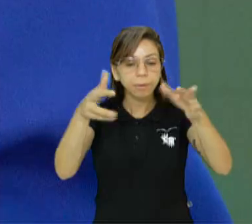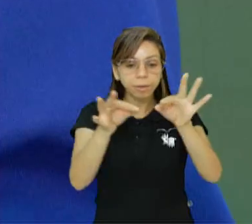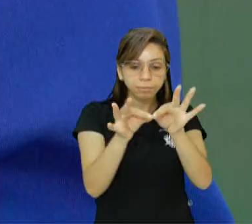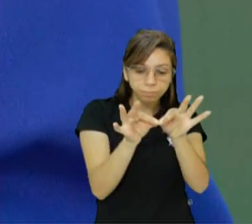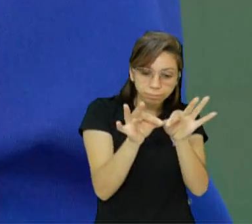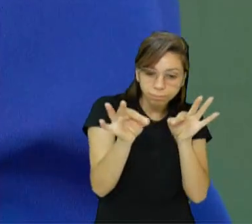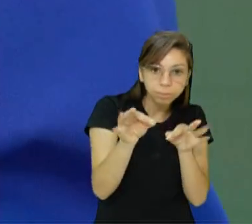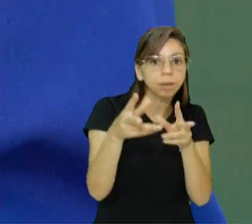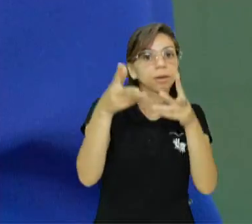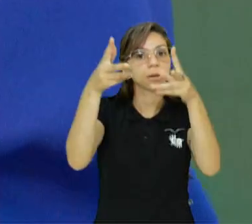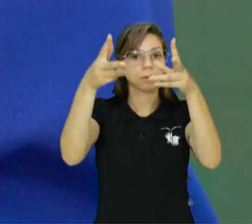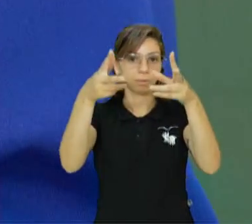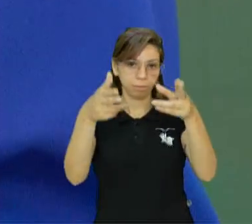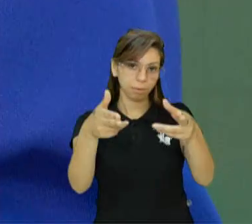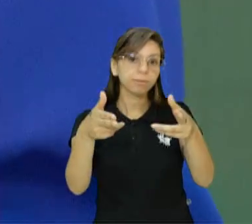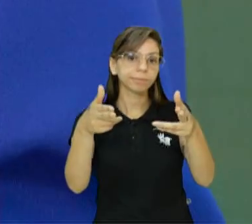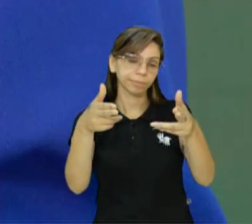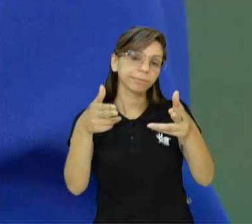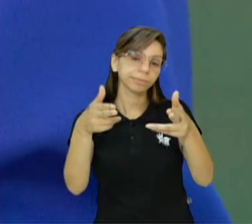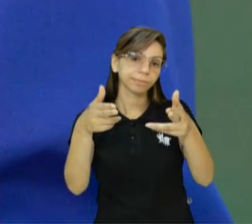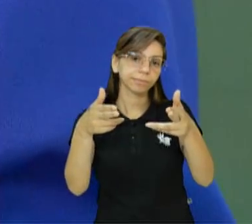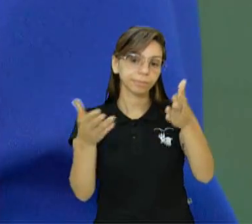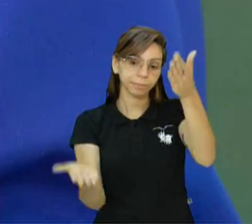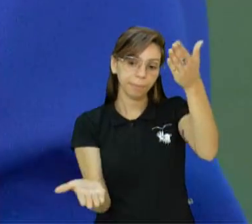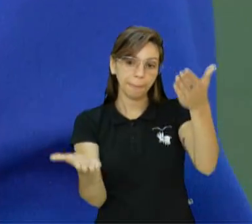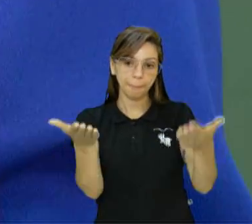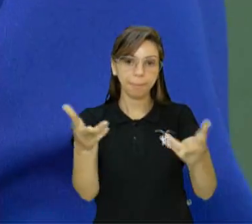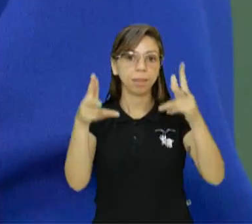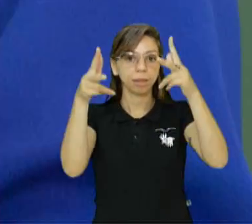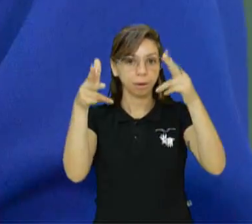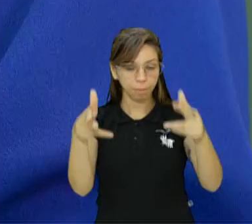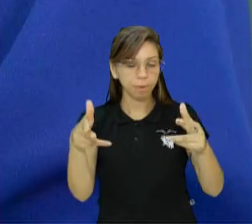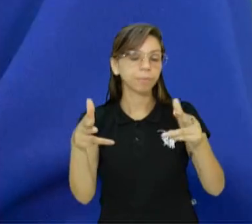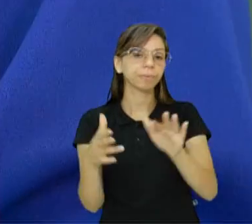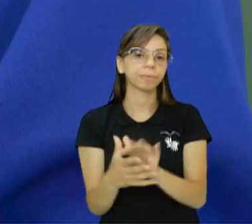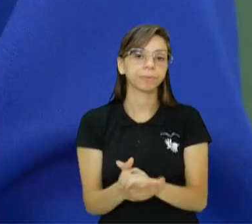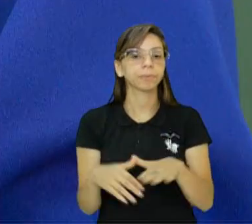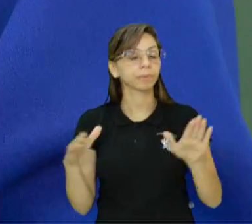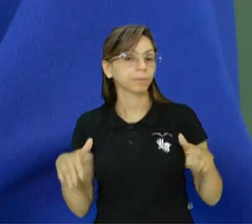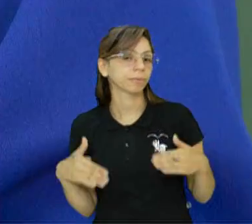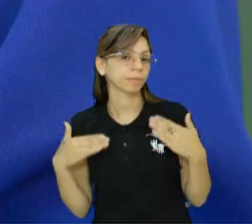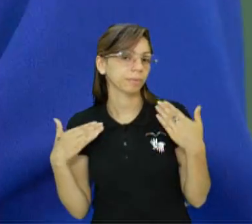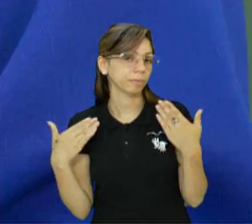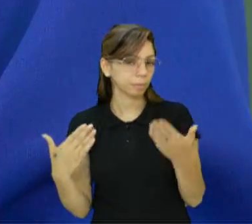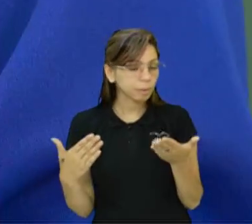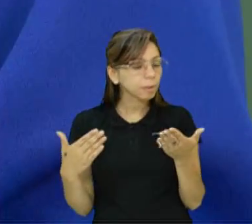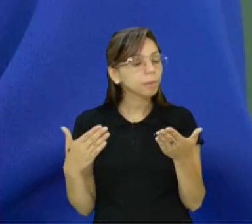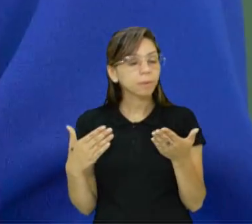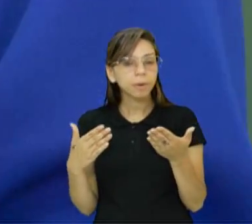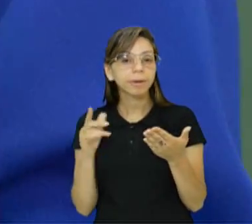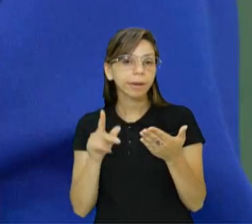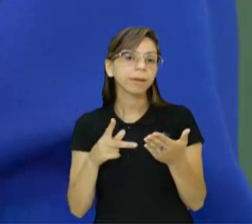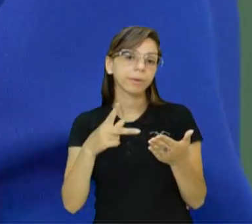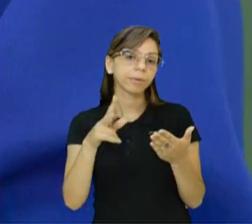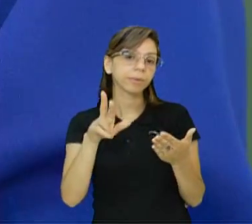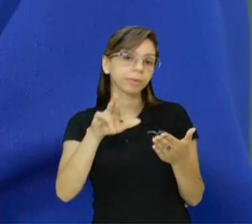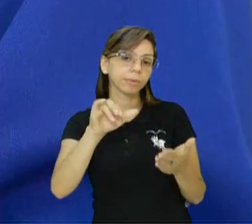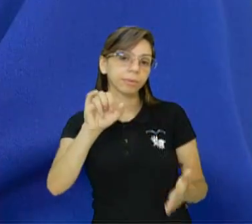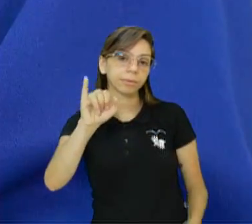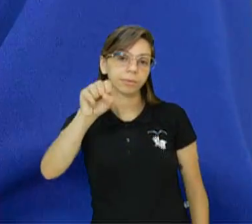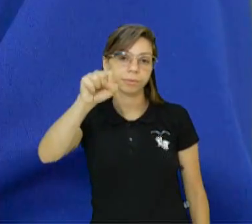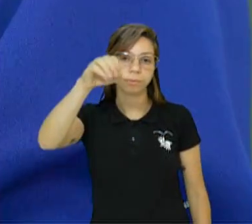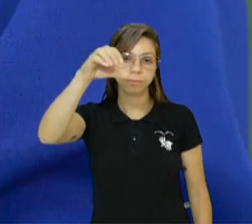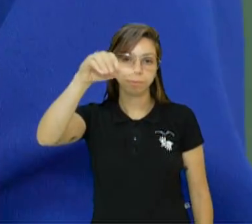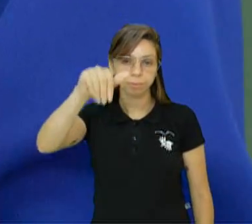mesmas medidas, a mesma proporção. Então, isso que faz ele ser um prisma,